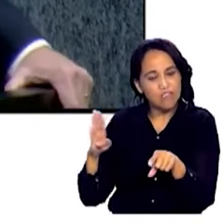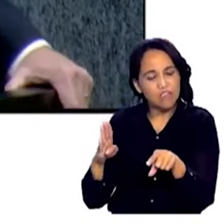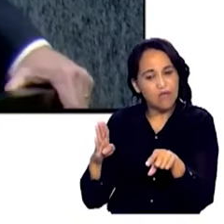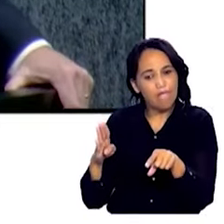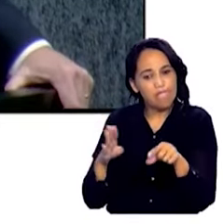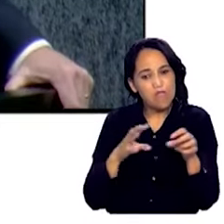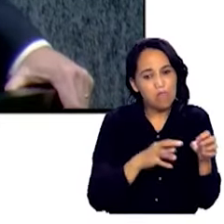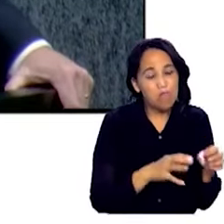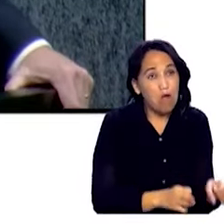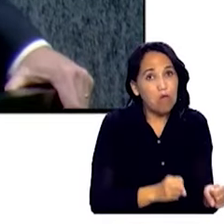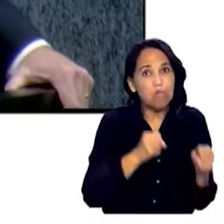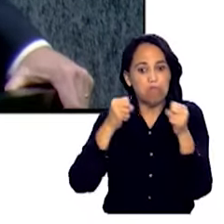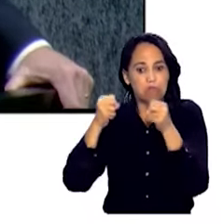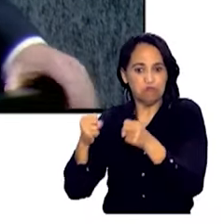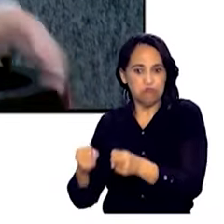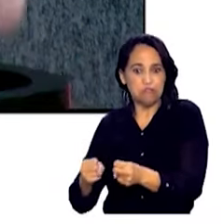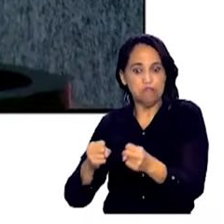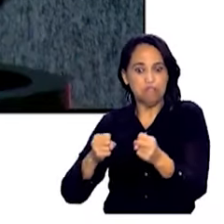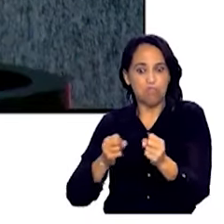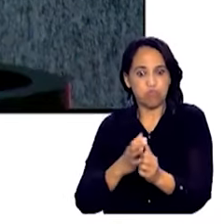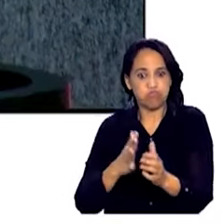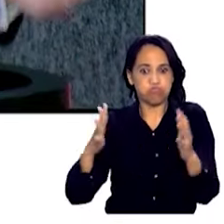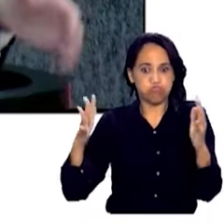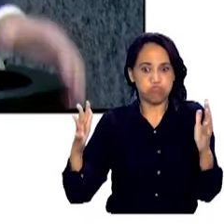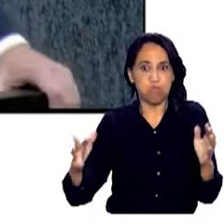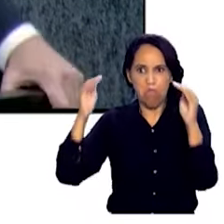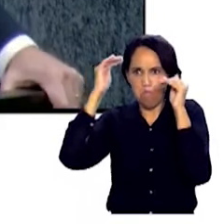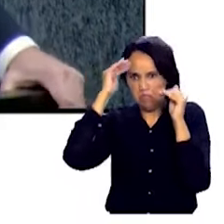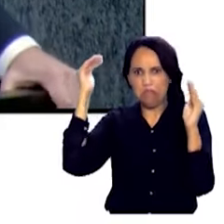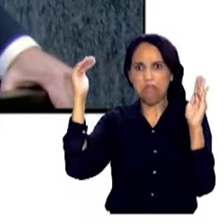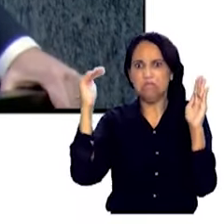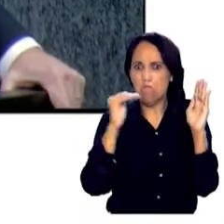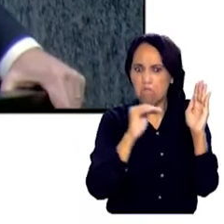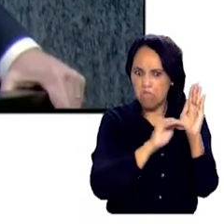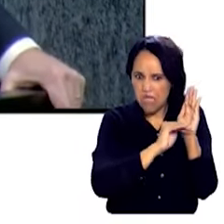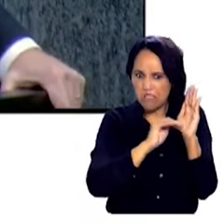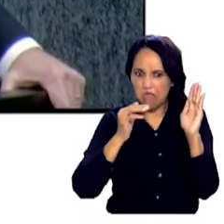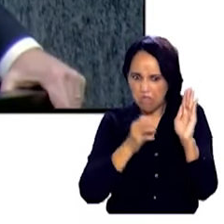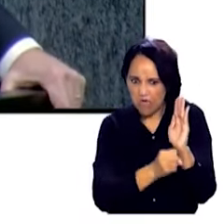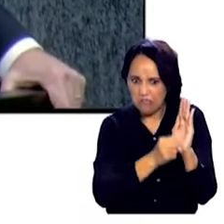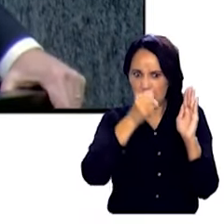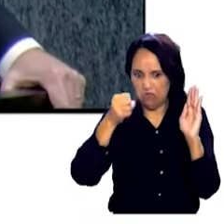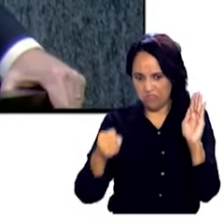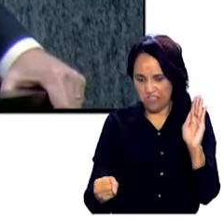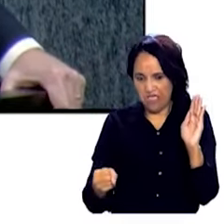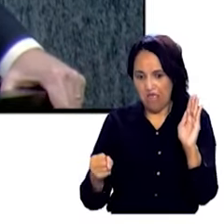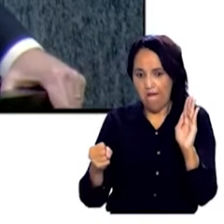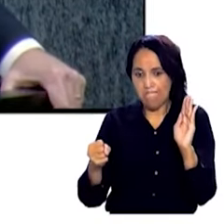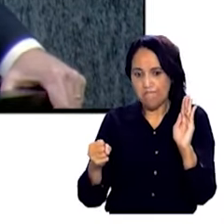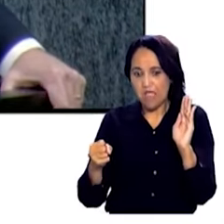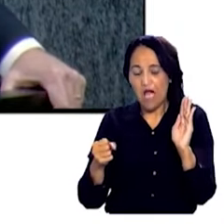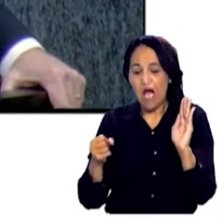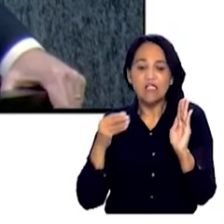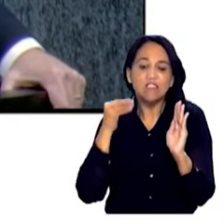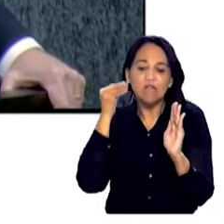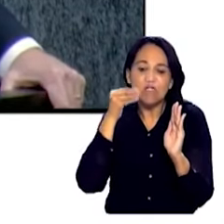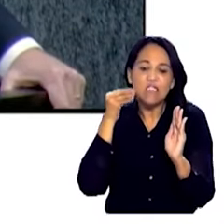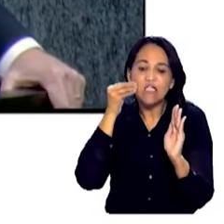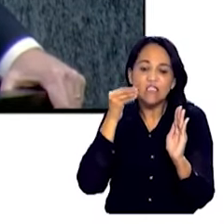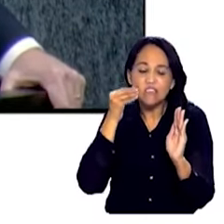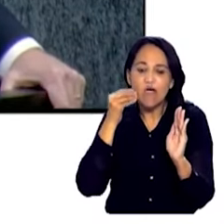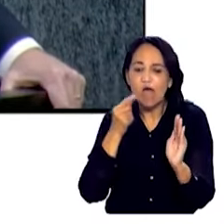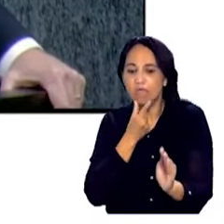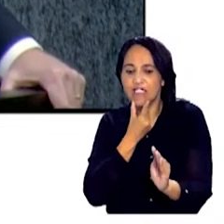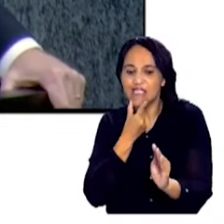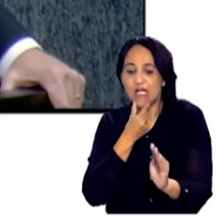sujeito tem mais Eh mais respeito mais poder mais e a experiência britânica nos ensina o o inverso